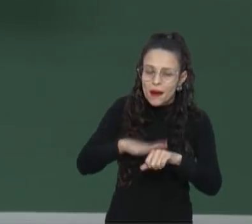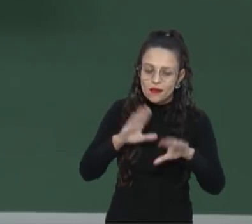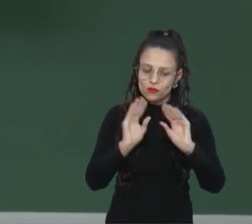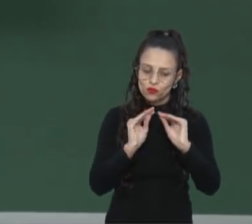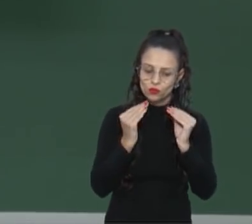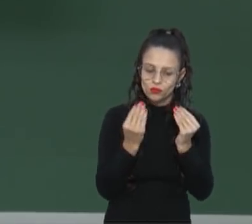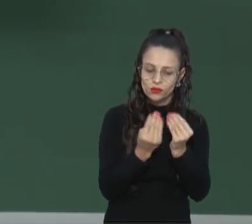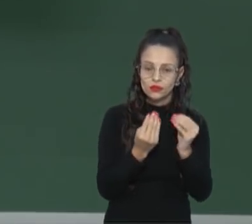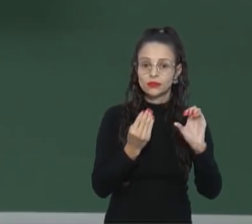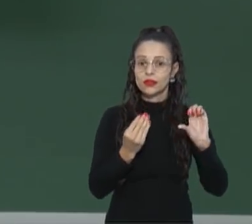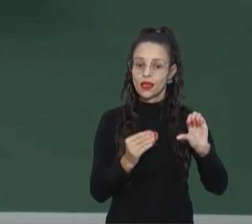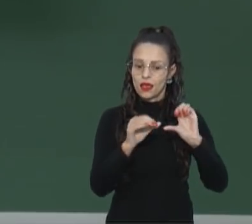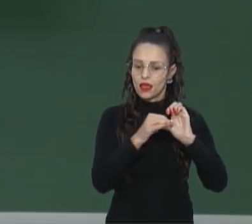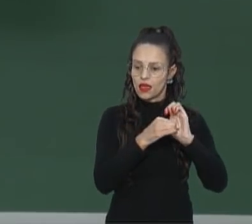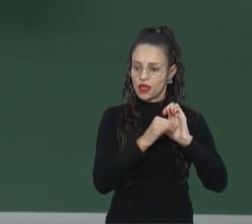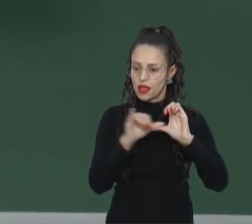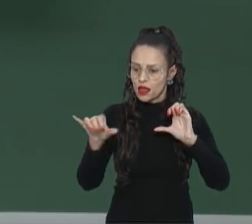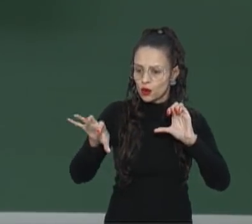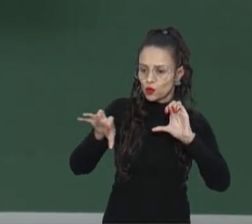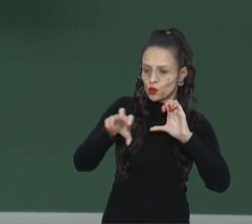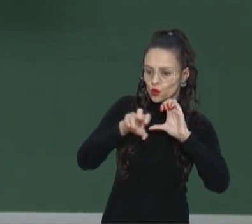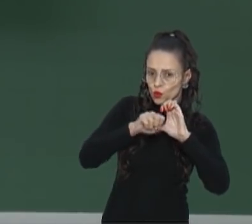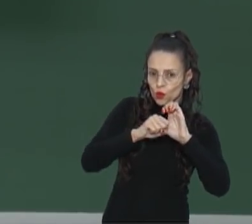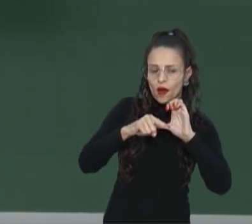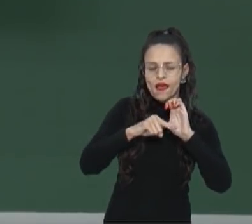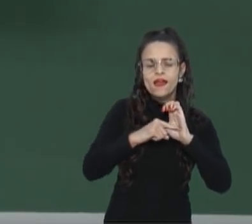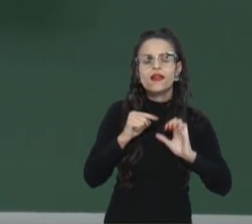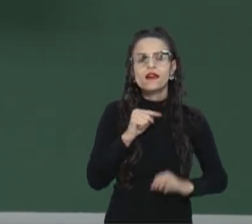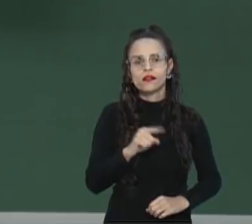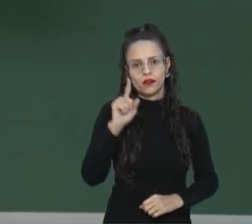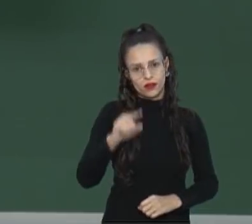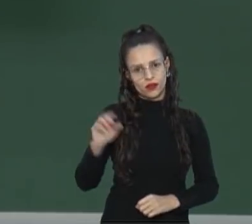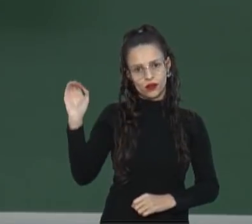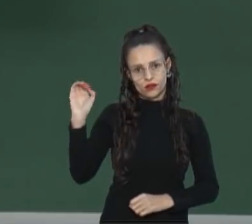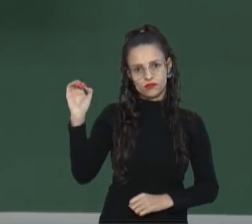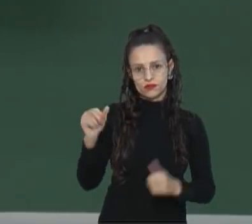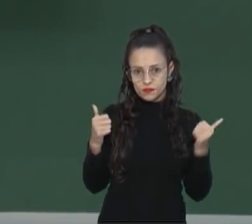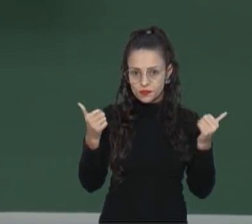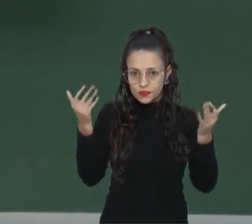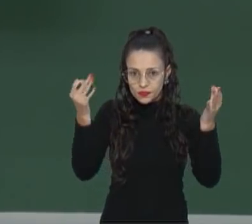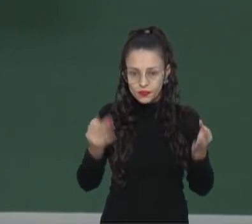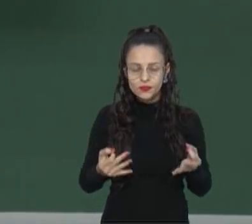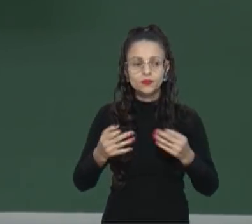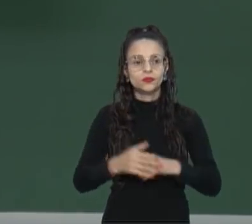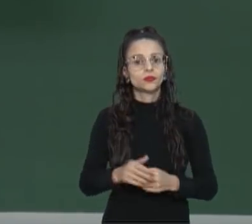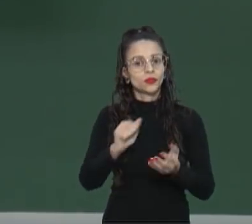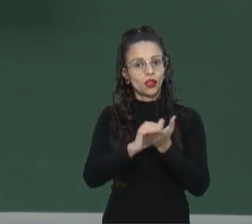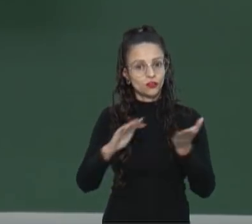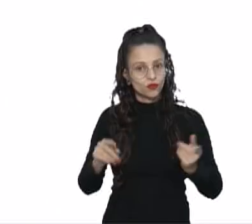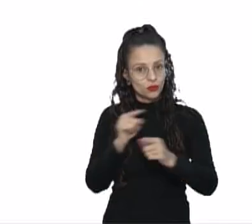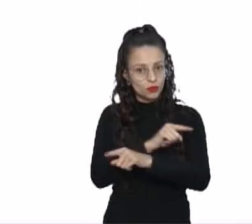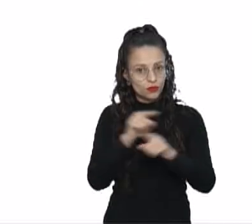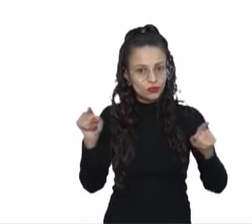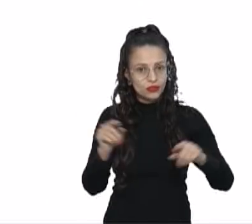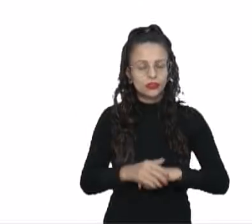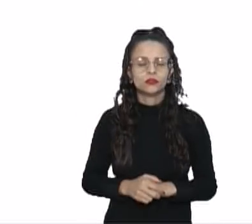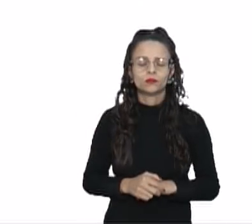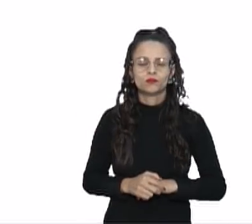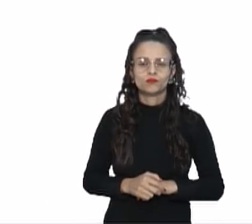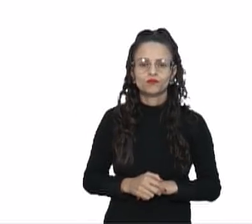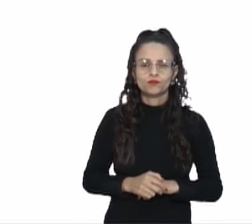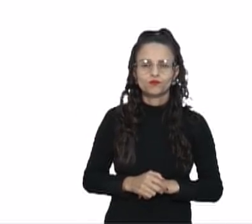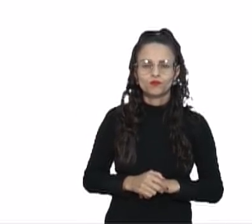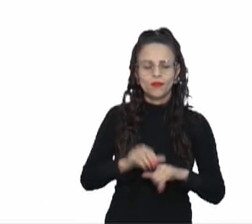sempre tem que ser o oxigênio. Perfeito? Continuando, um exercício para vocês. Qual o produto final